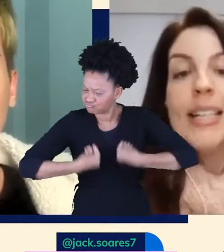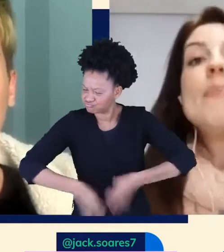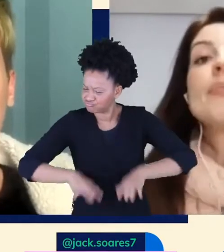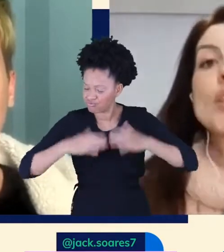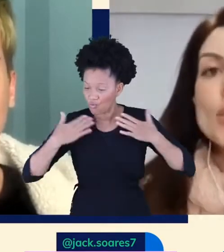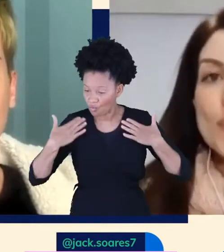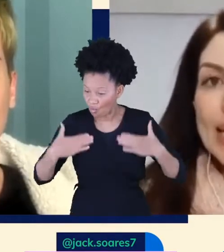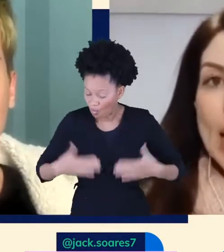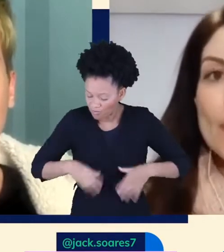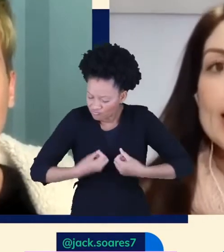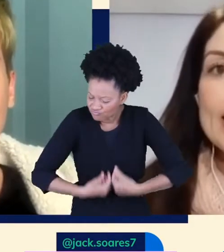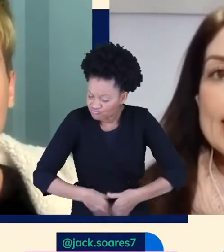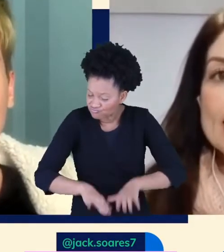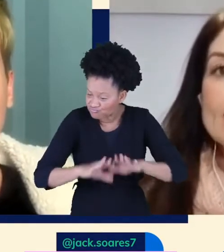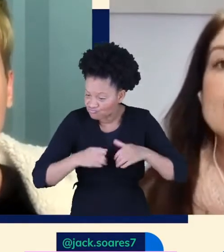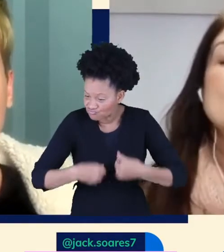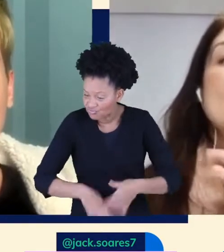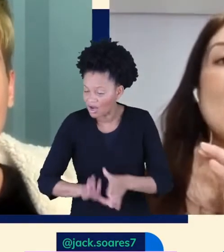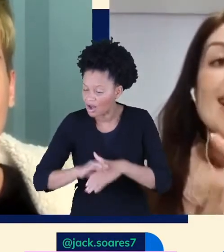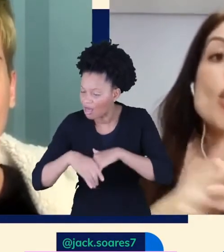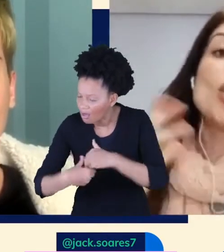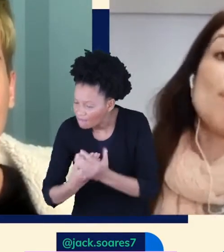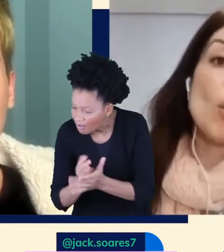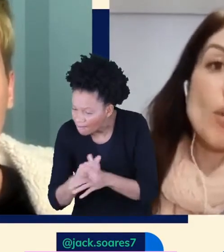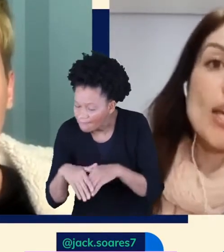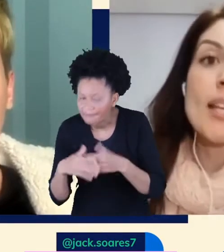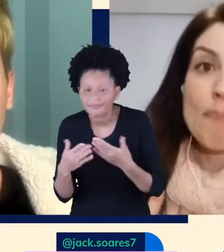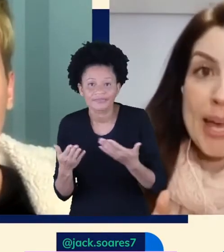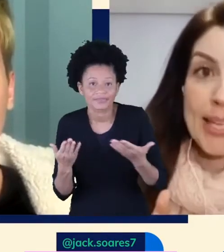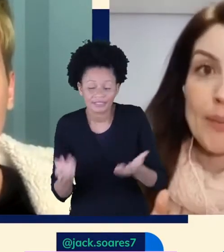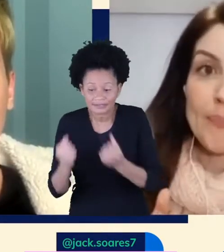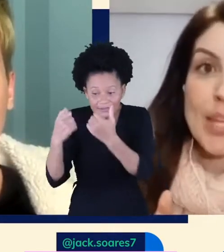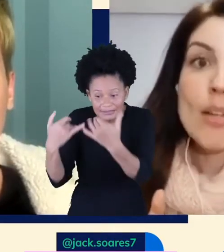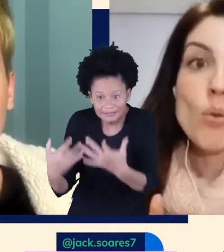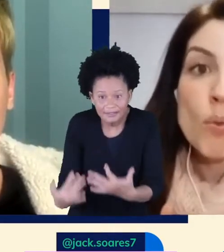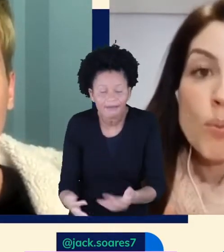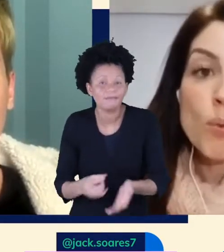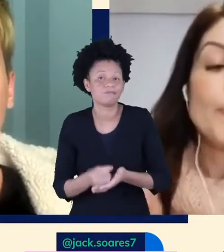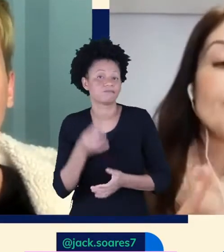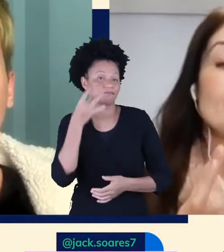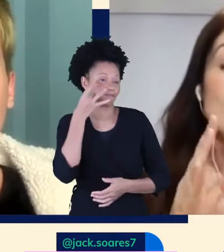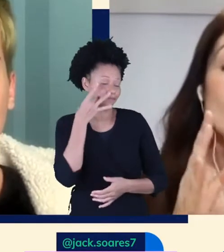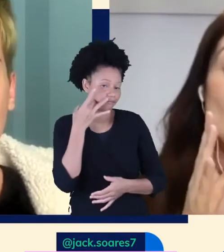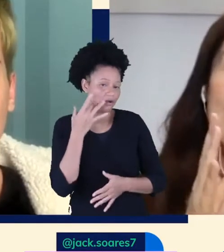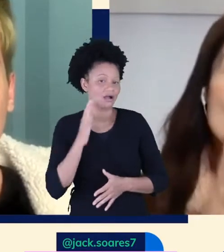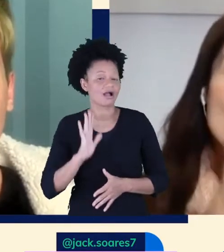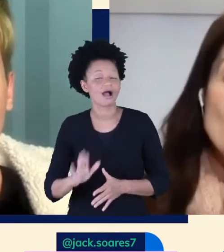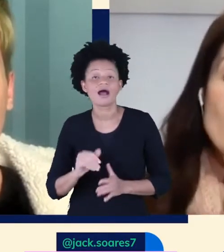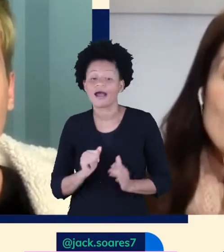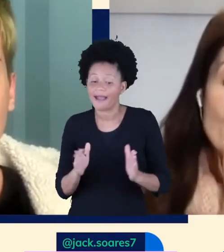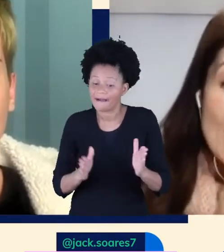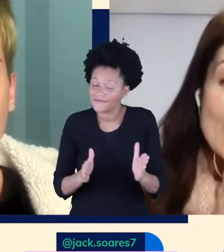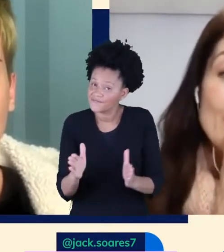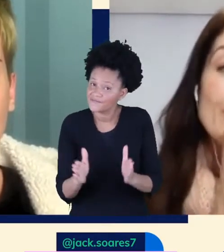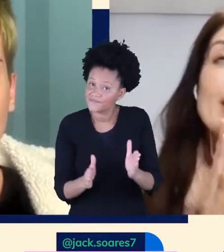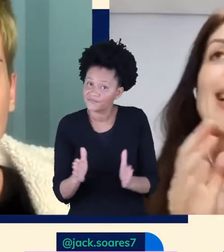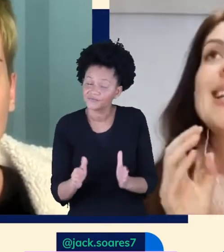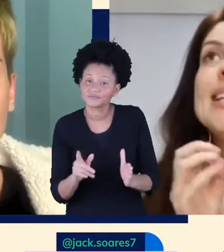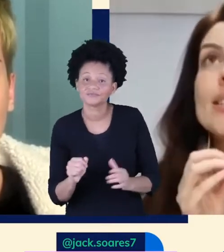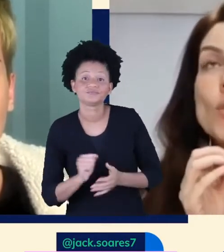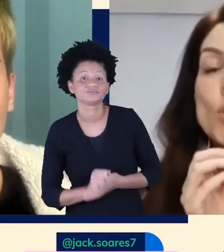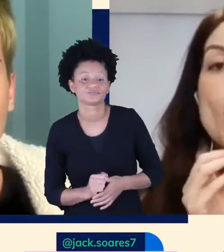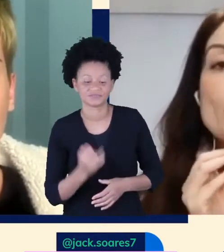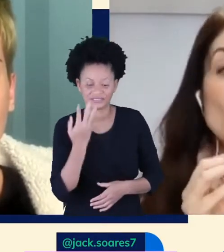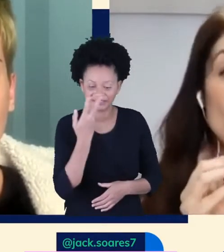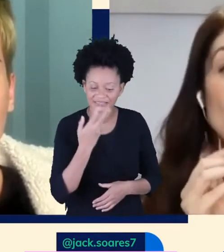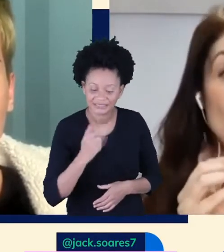embora. Então, explicar para a criança, é típico que ela pegue, tá? No bumbum. É a partir dessa fase, Fafá, que a